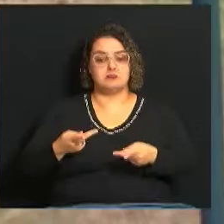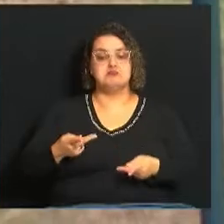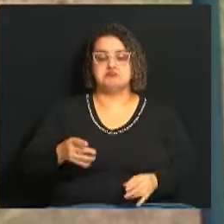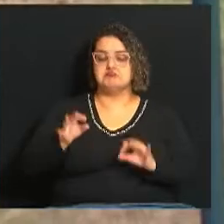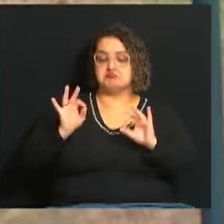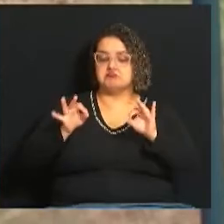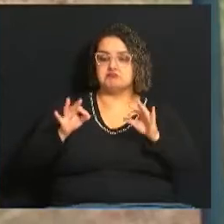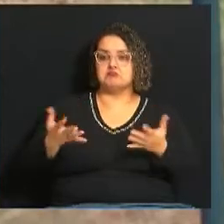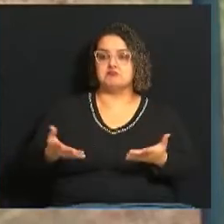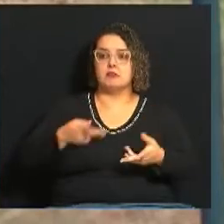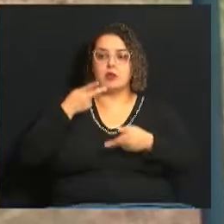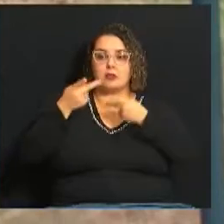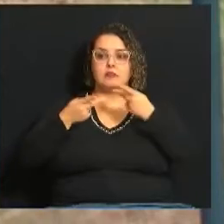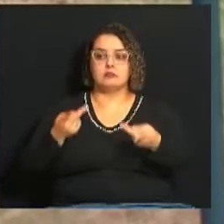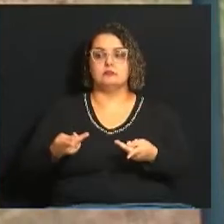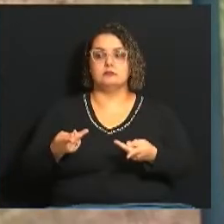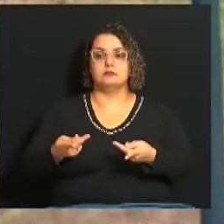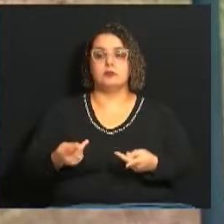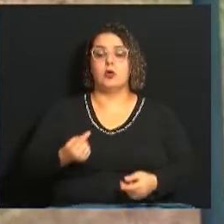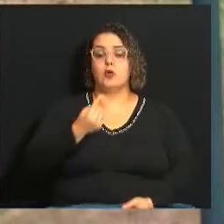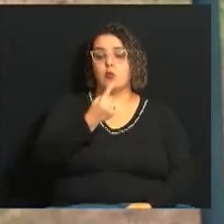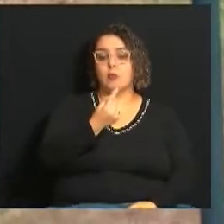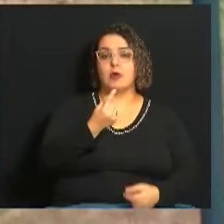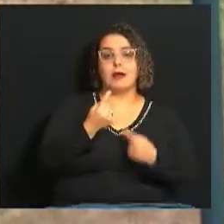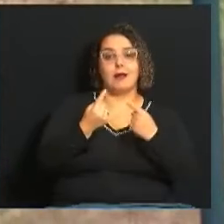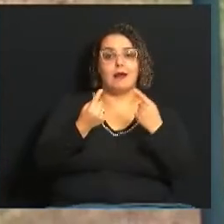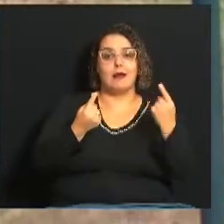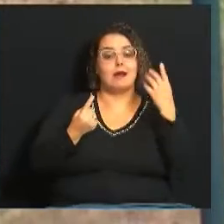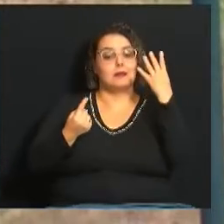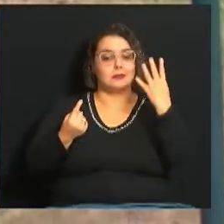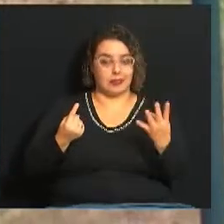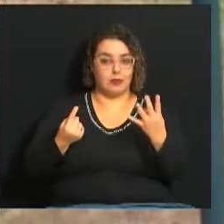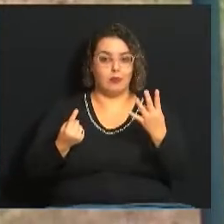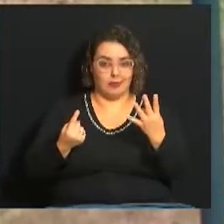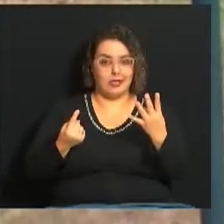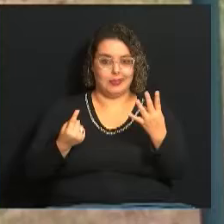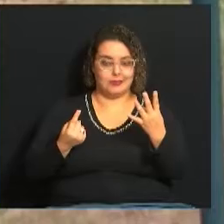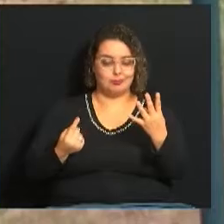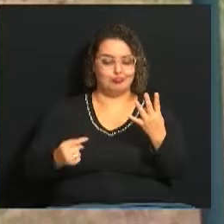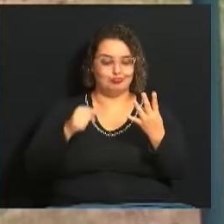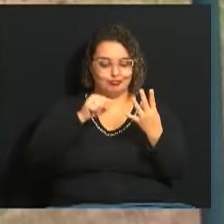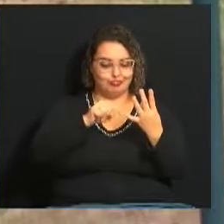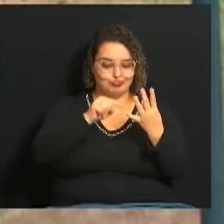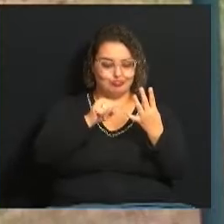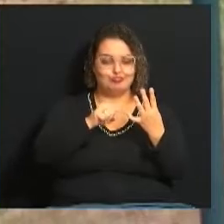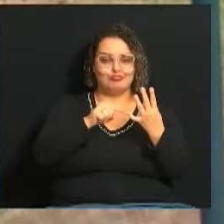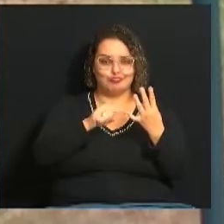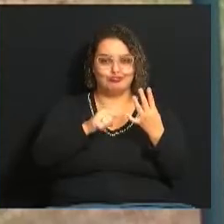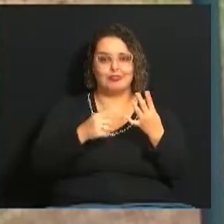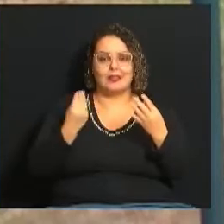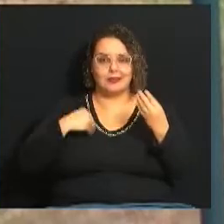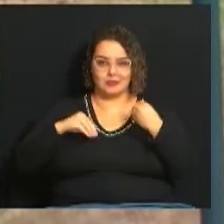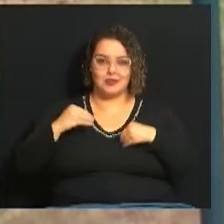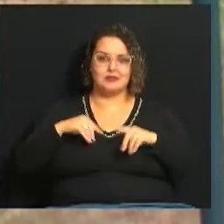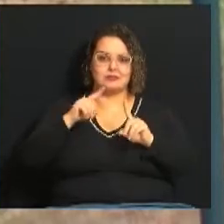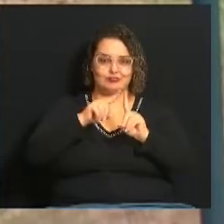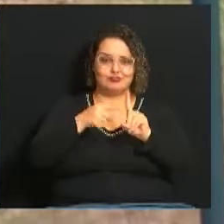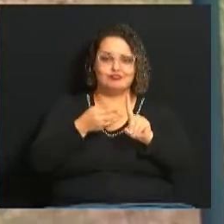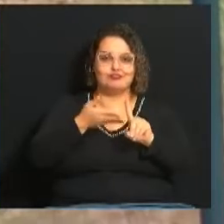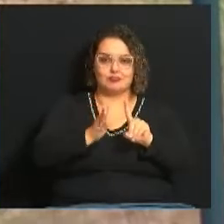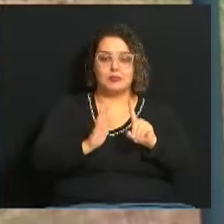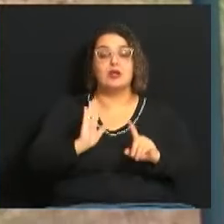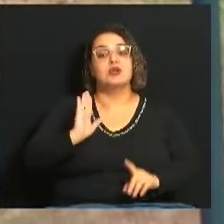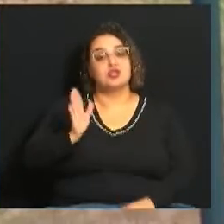isso. Estima-se que 1 em cada 4 mulheres sofra de depressão pós-parto, sendo que mais da metade já passava por